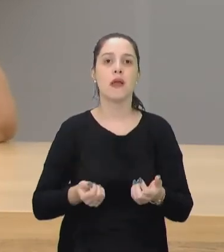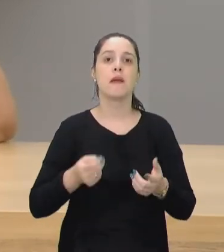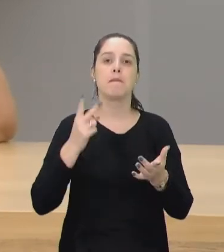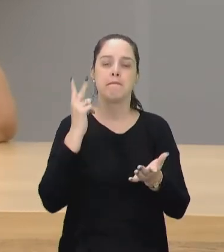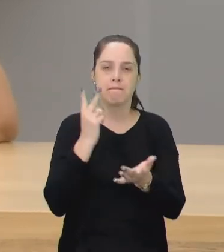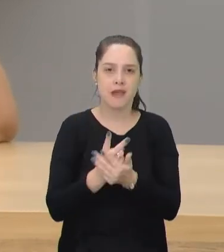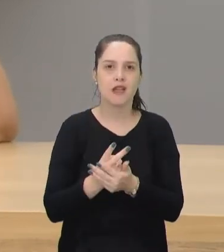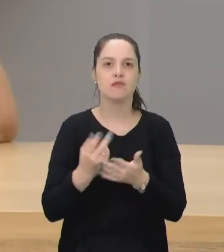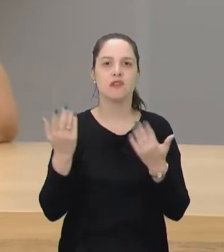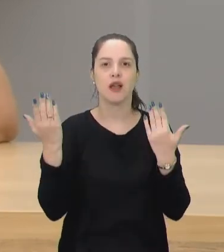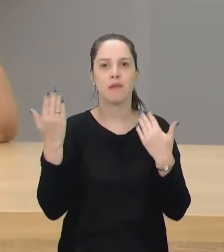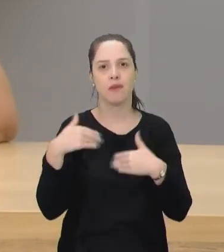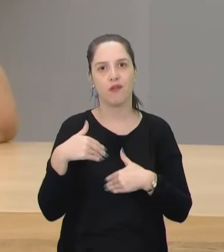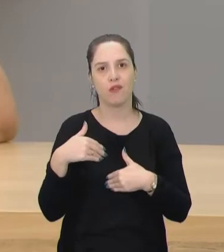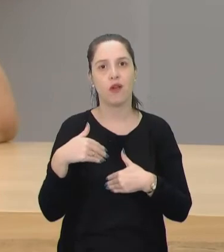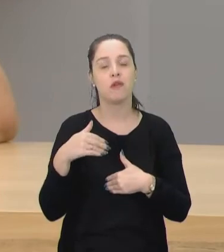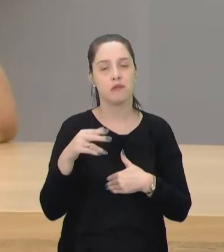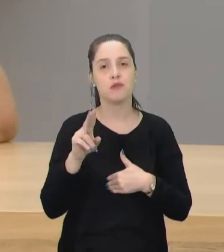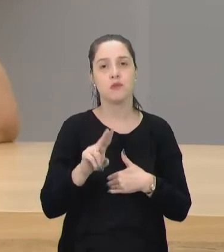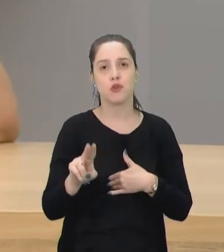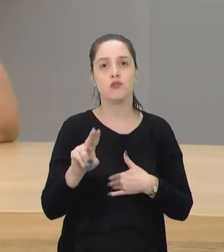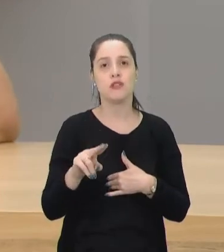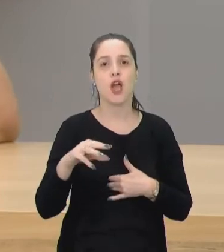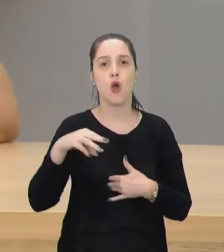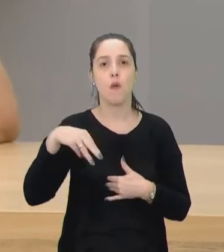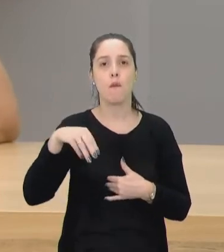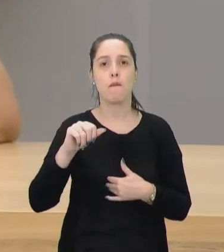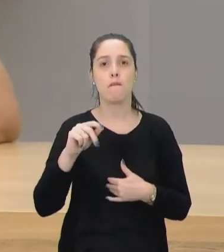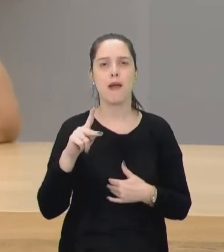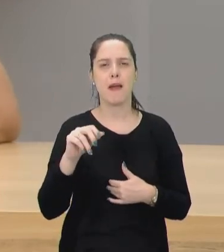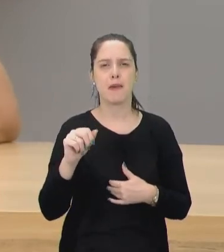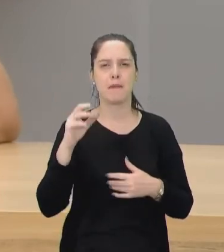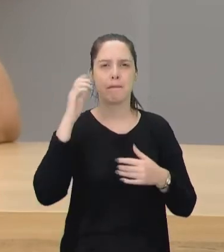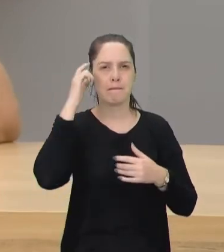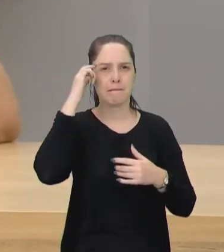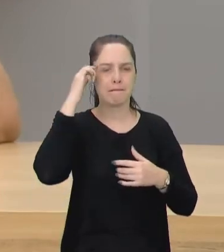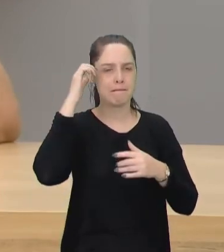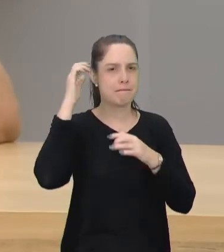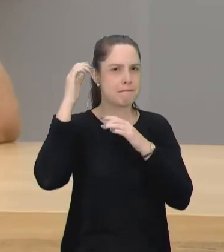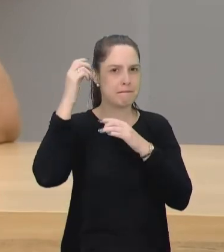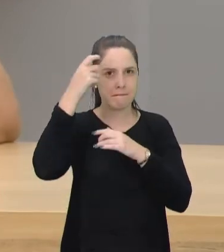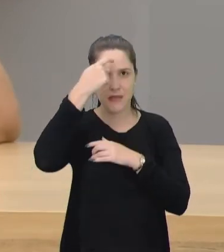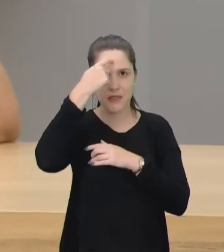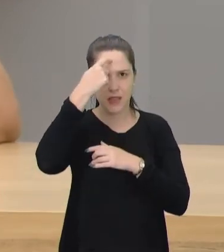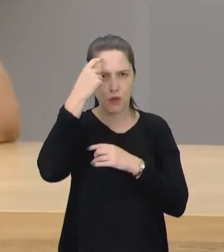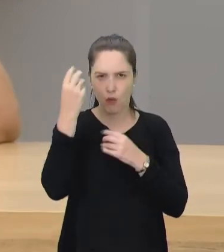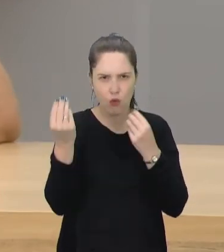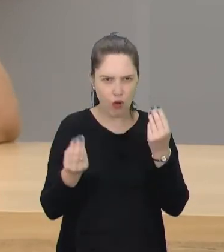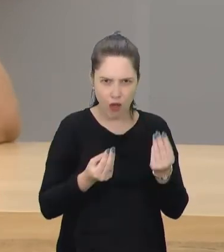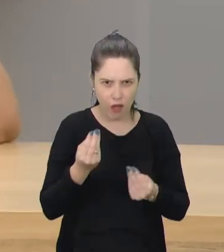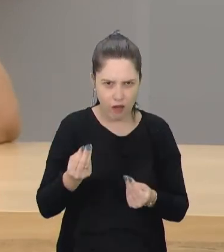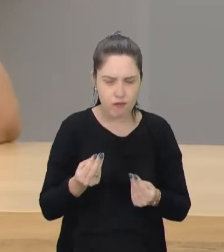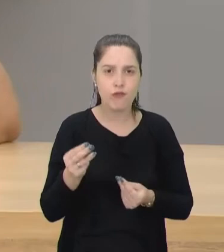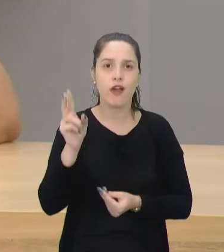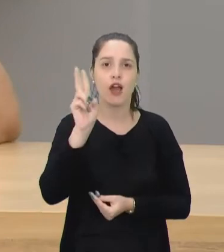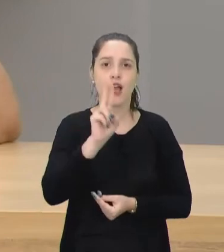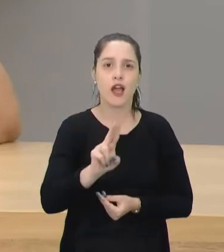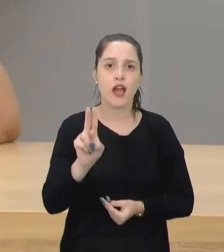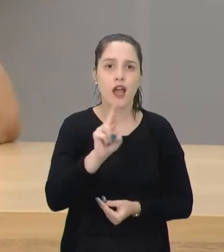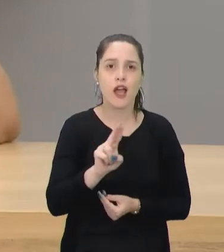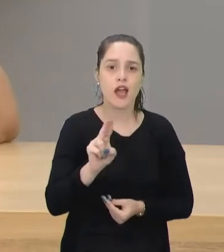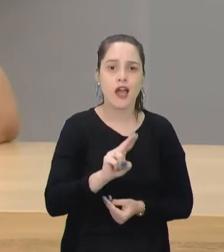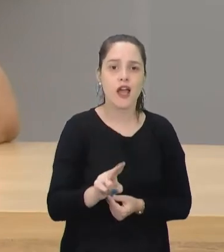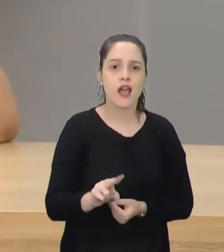prova. Você pode usar um mapa mental. Como é que você vai usar esse mapa mental? Você vai utilizá-lo através